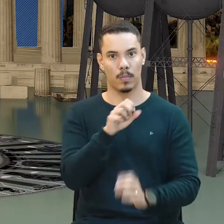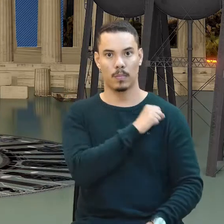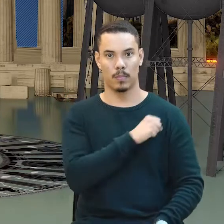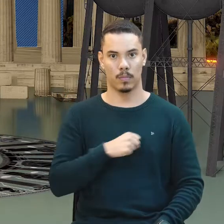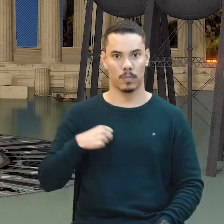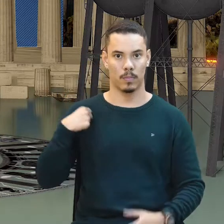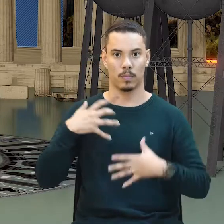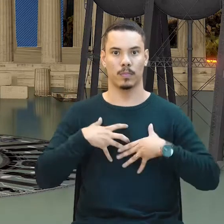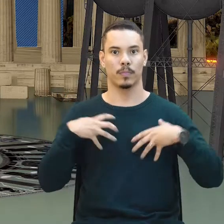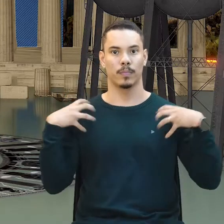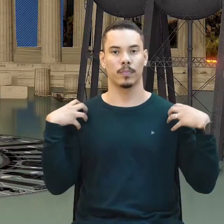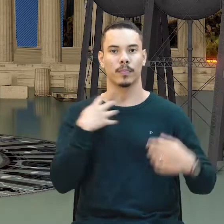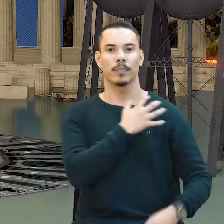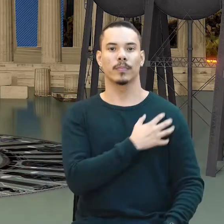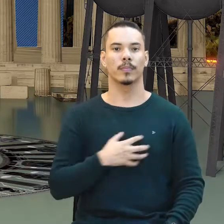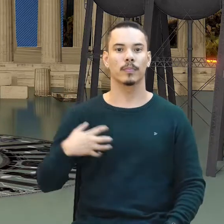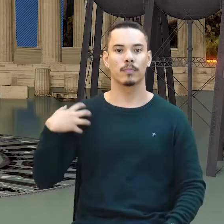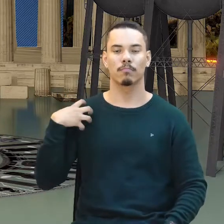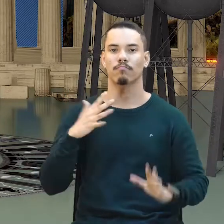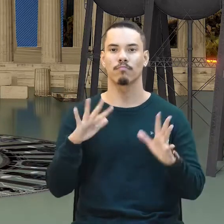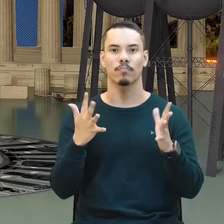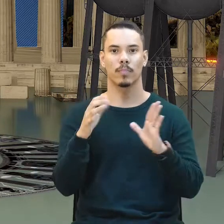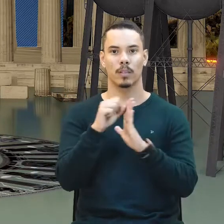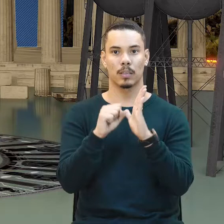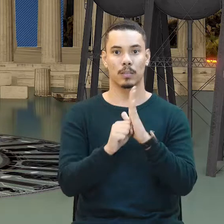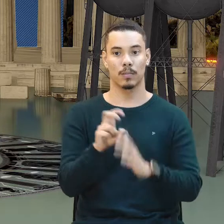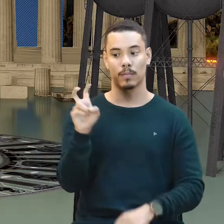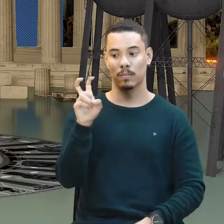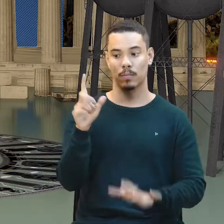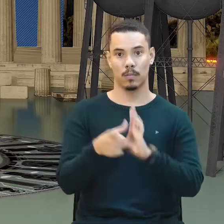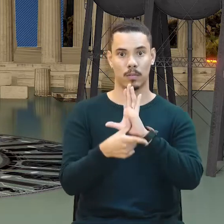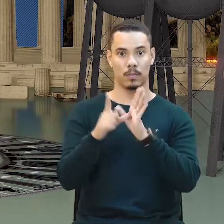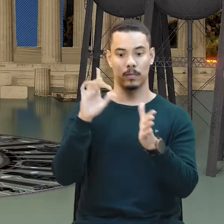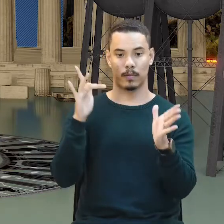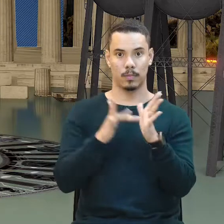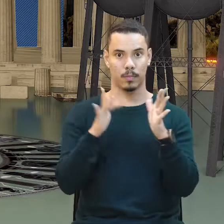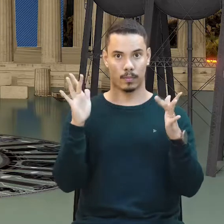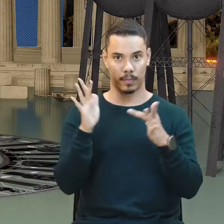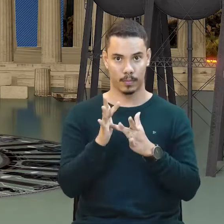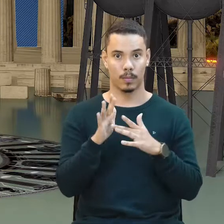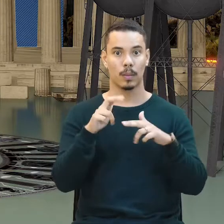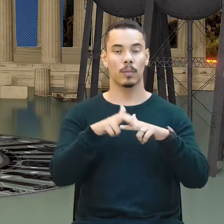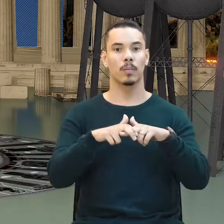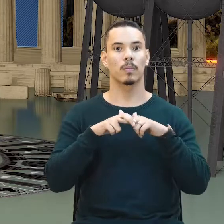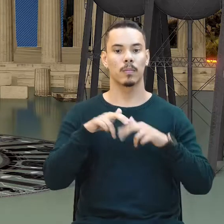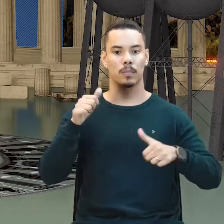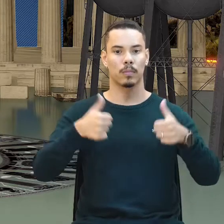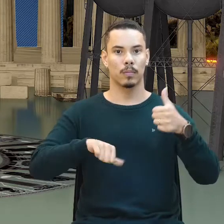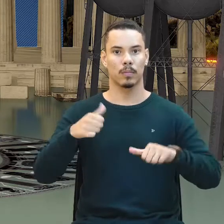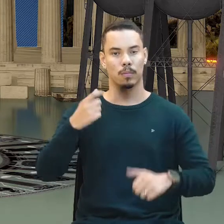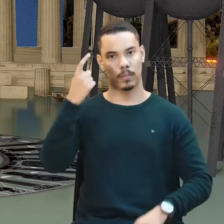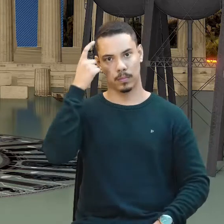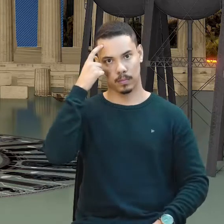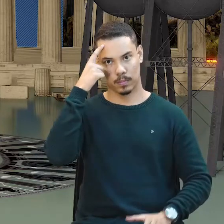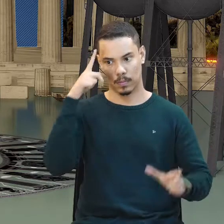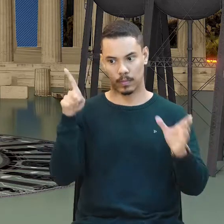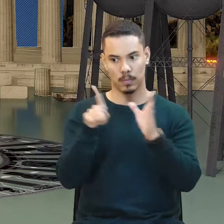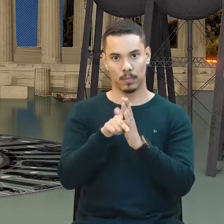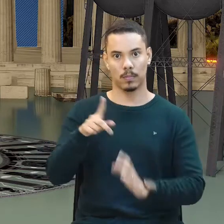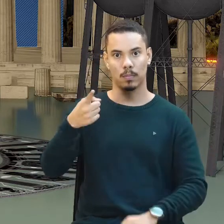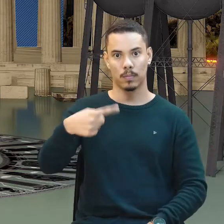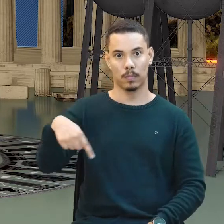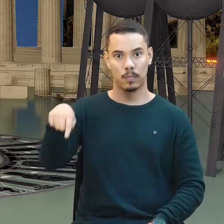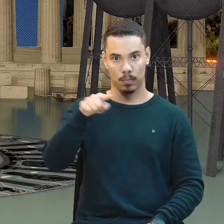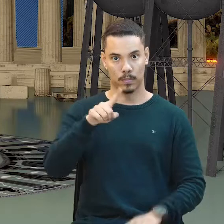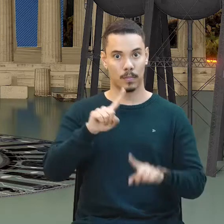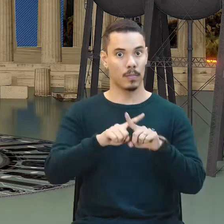e Aristóteles, ali por volta do século V a.C. Então, analisamos o pensamento deles, só que agora